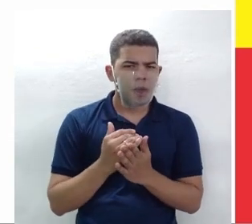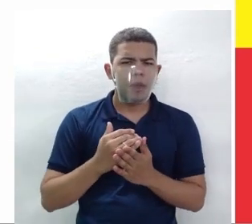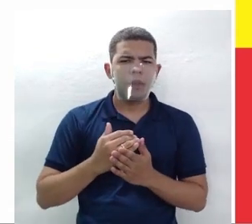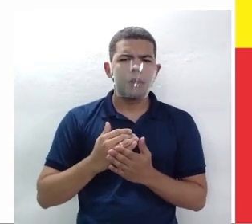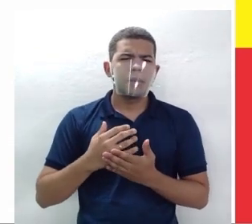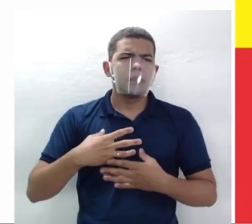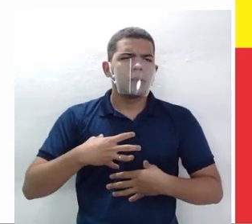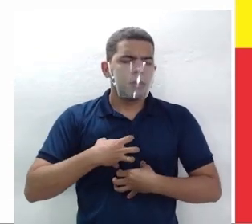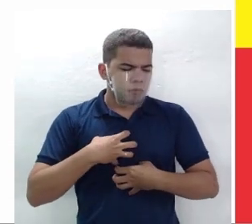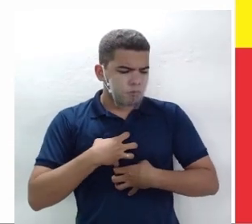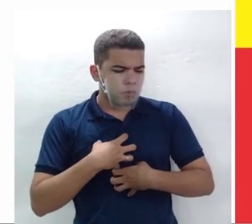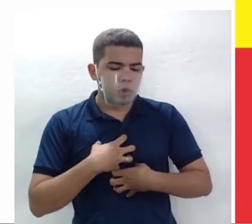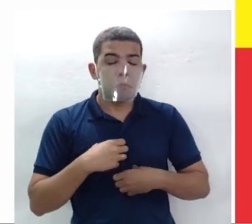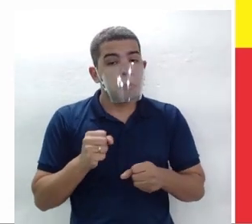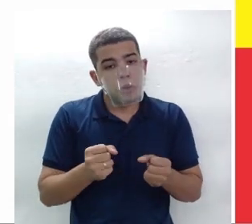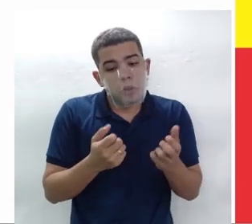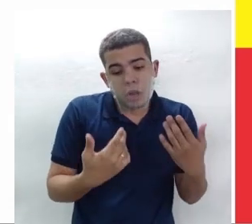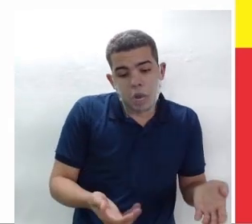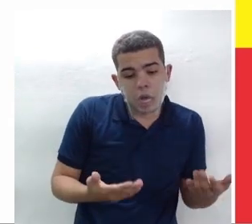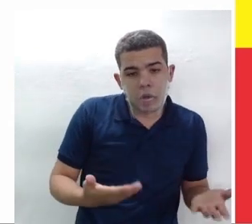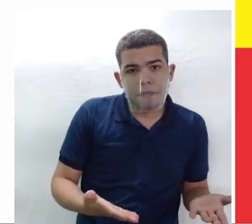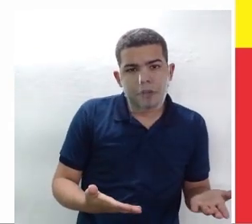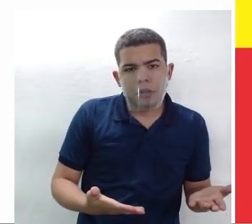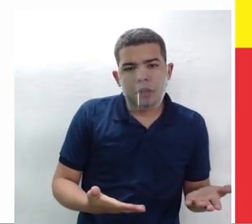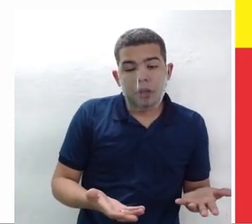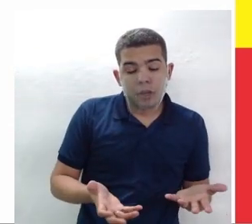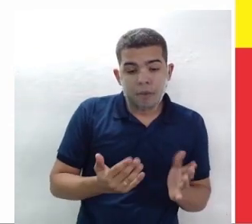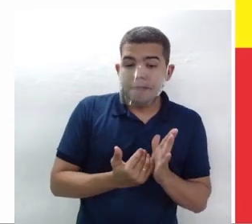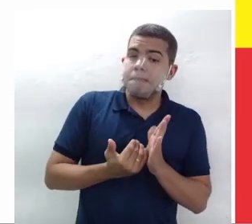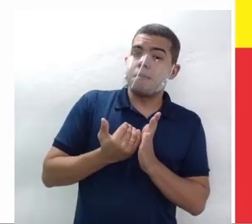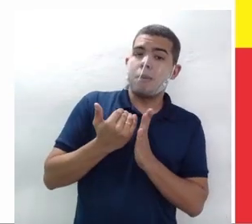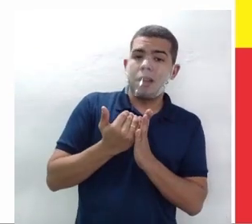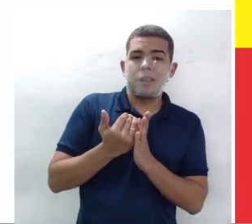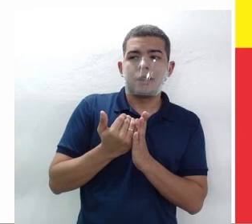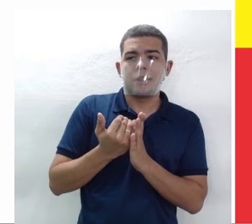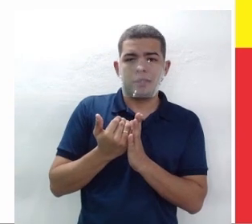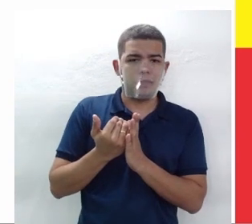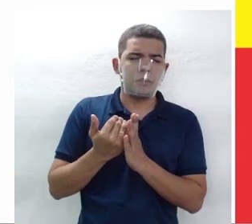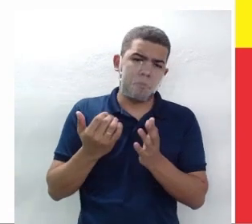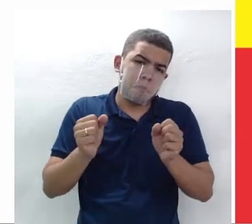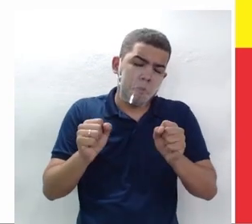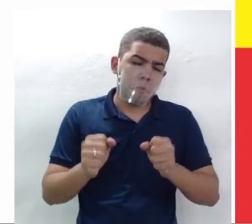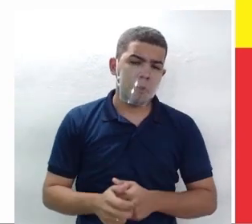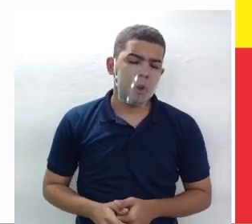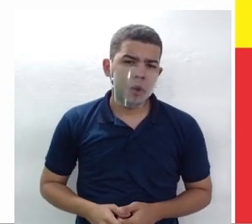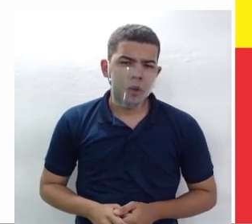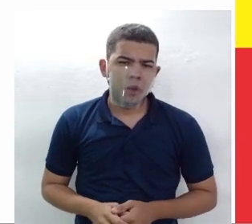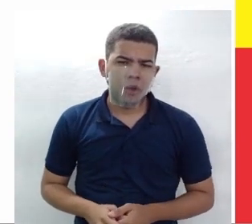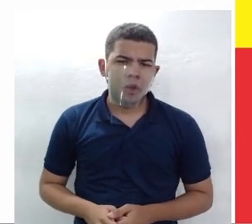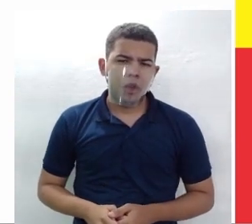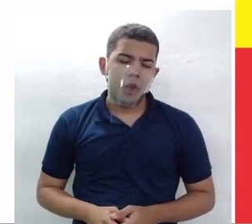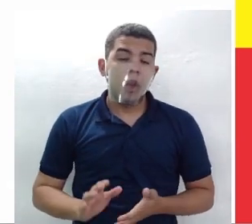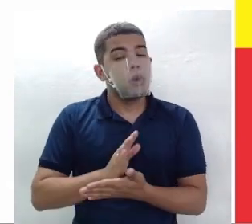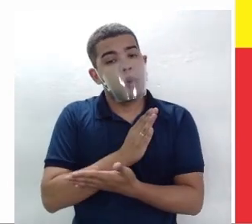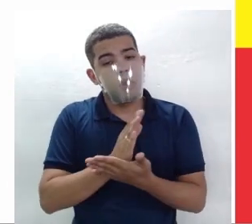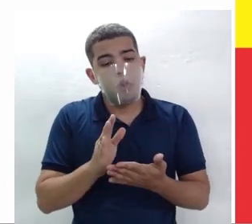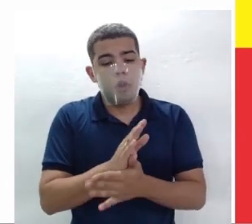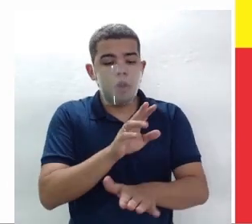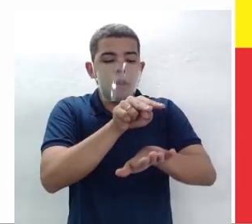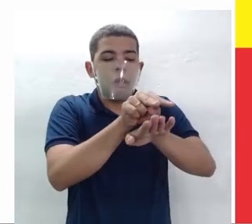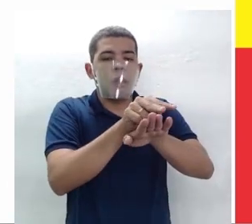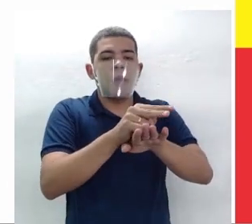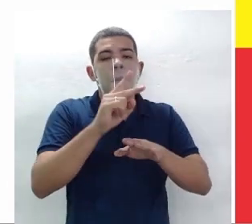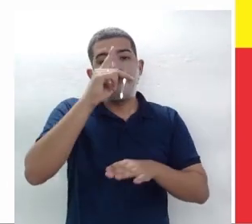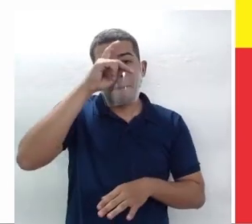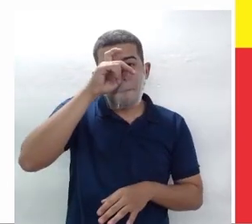que são leves a moderados da doença e não precisarão ser hospitalizadas. Então,